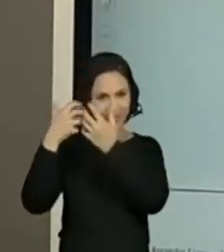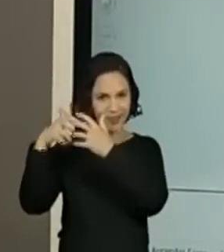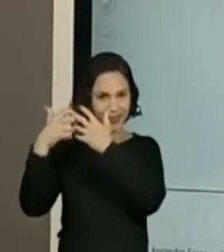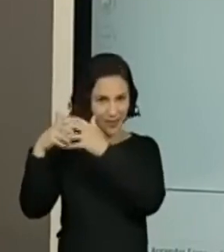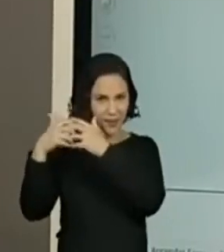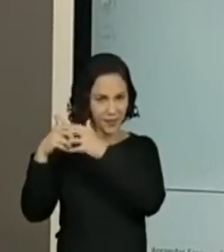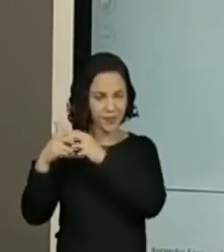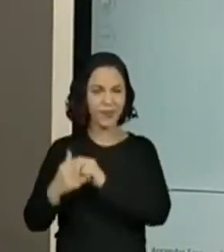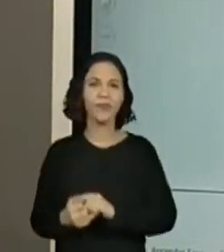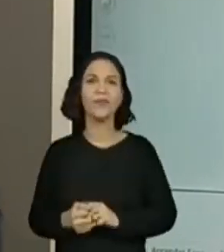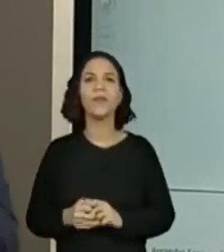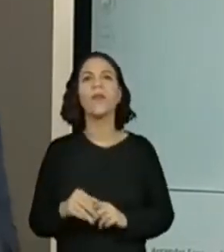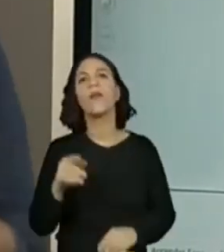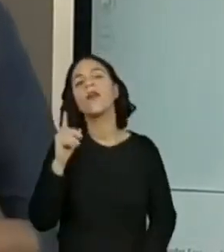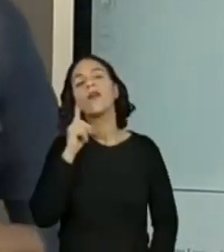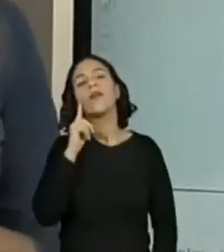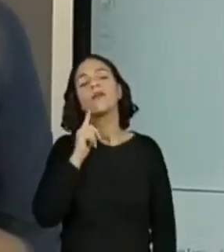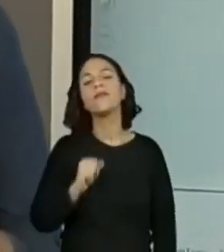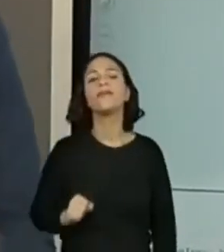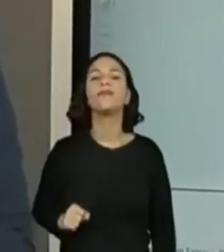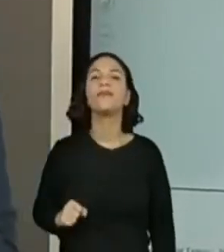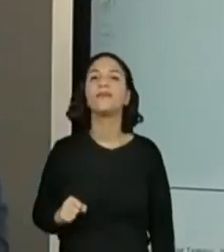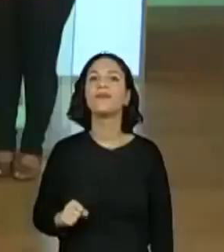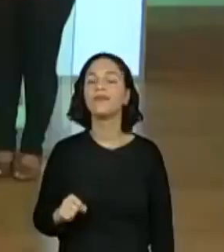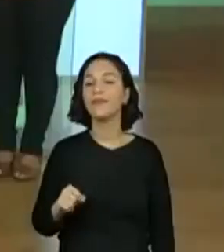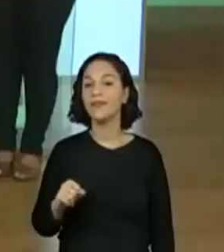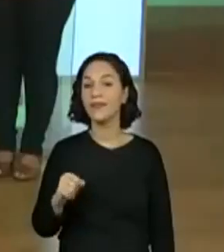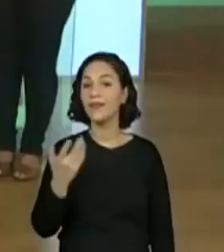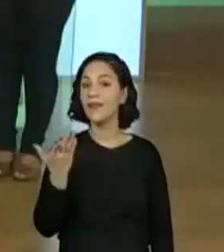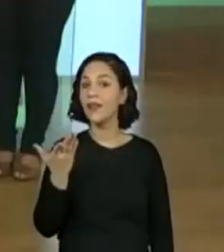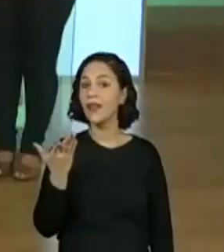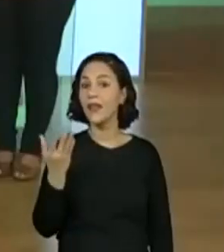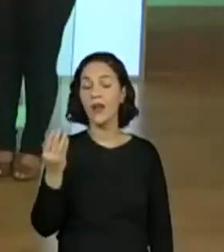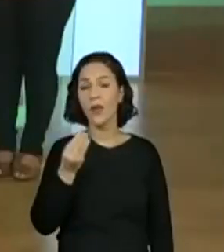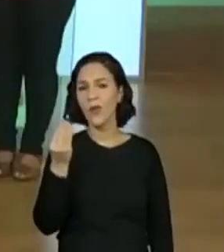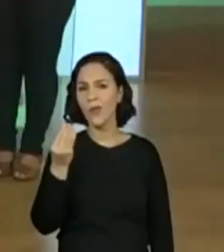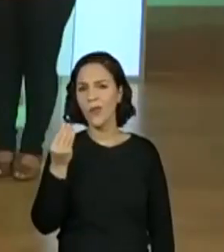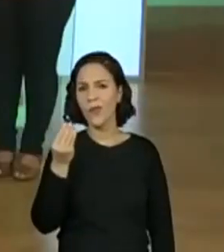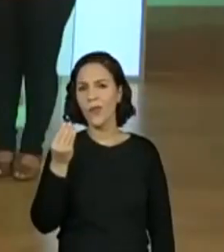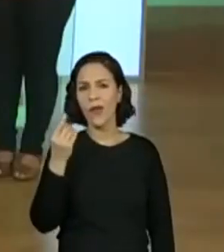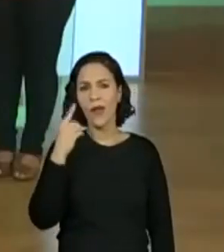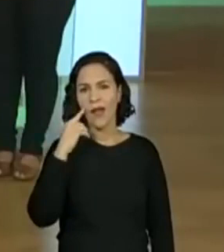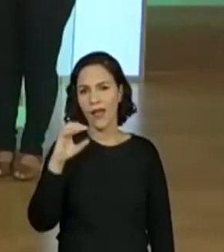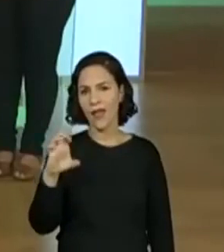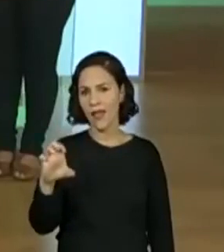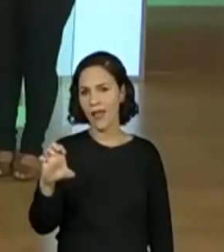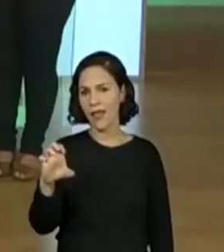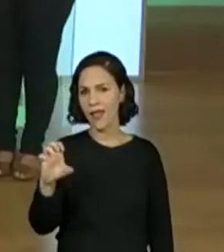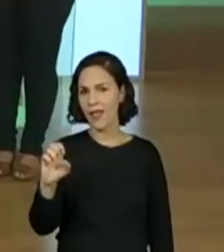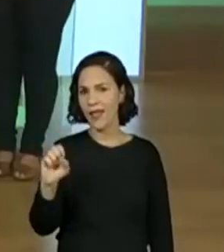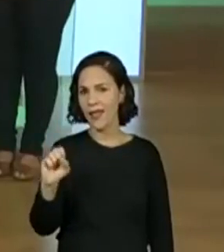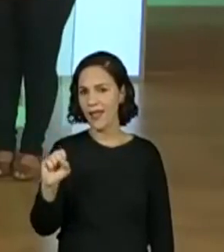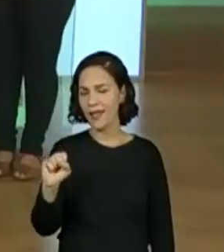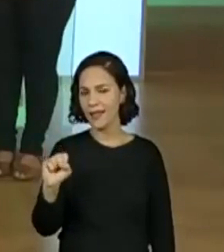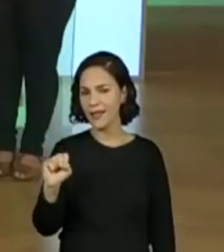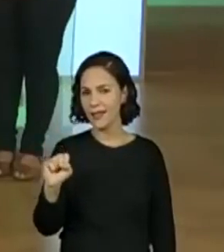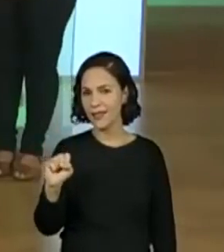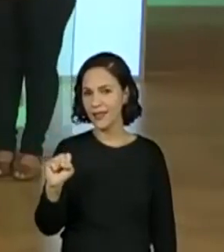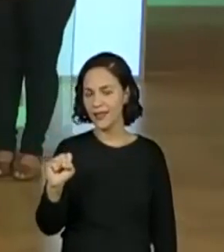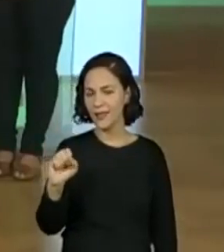escritas? Escorregador, professora Vivi. Ah. Começa igual escola. Isso,